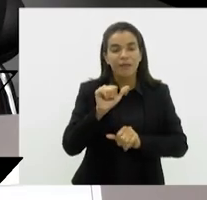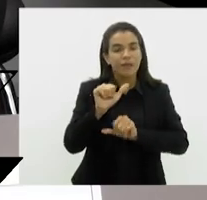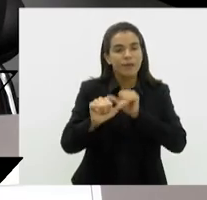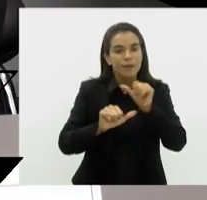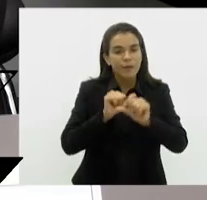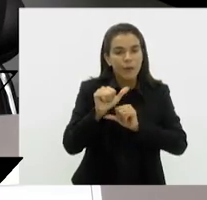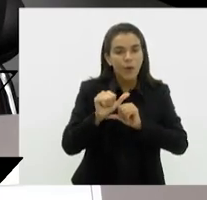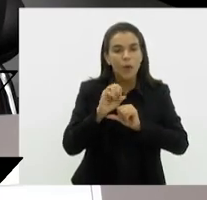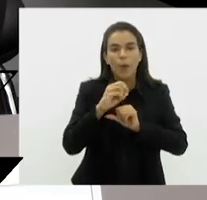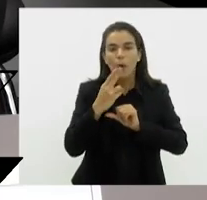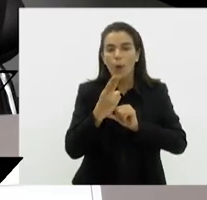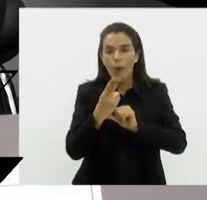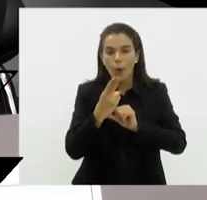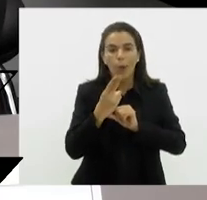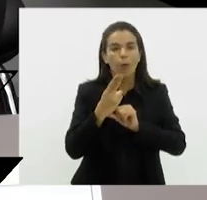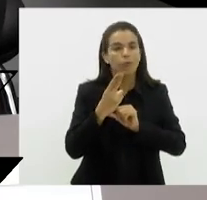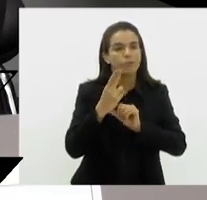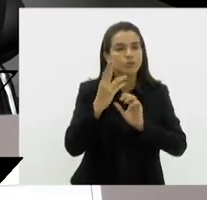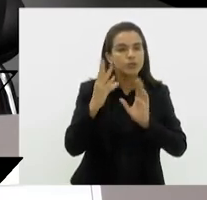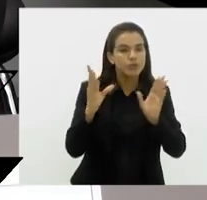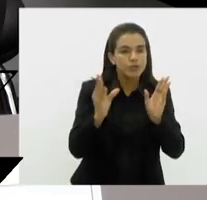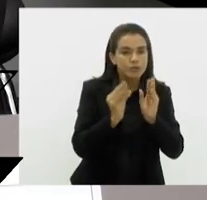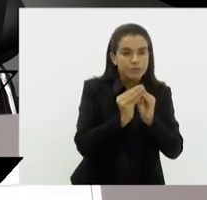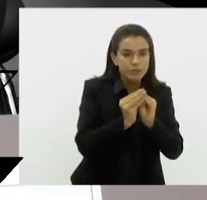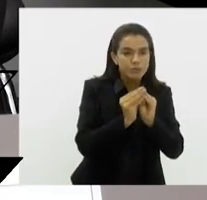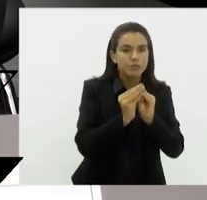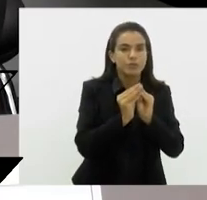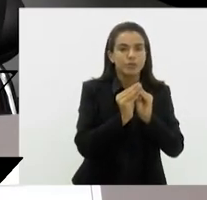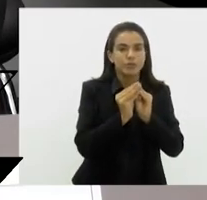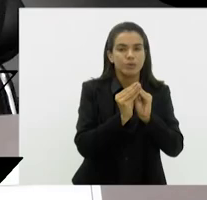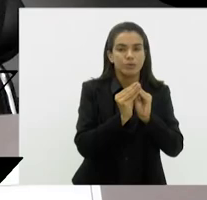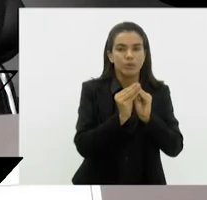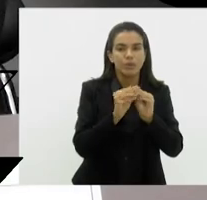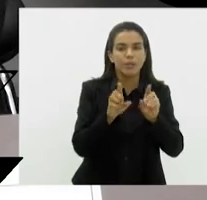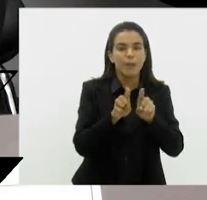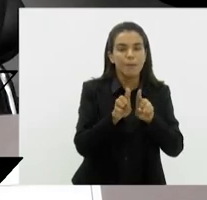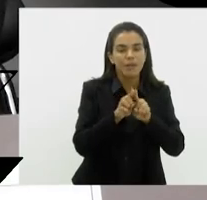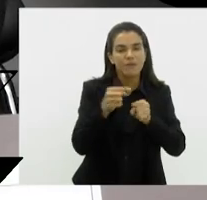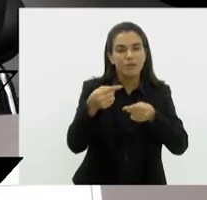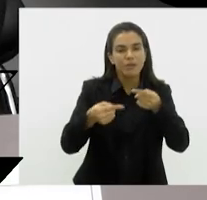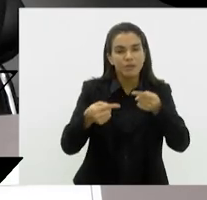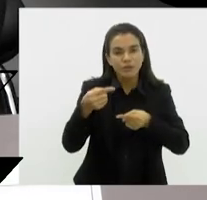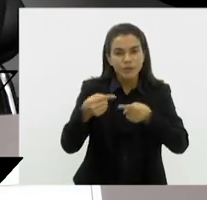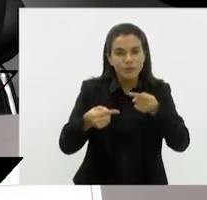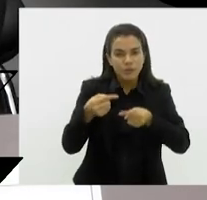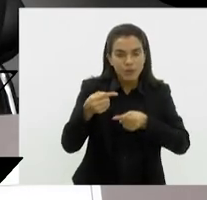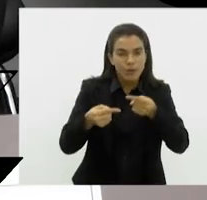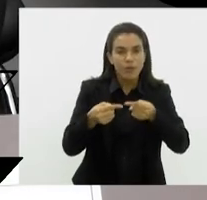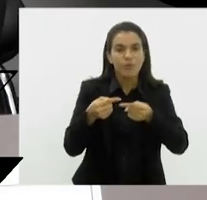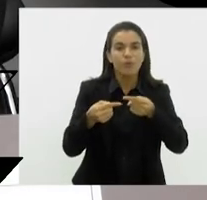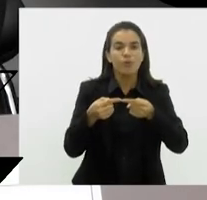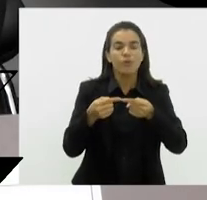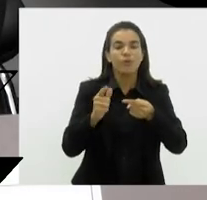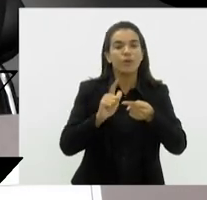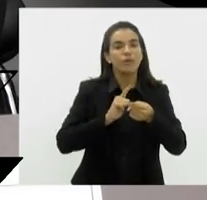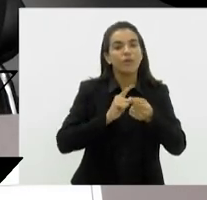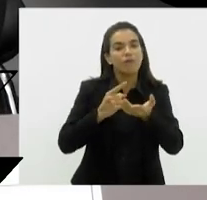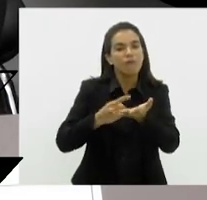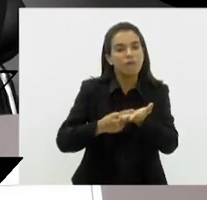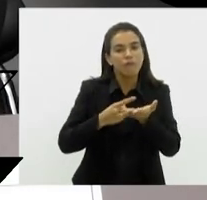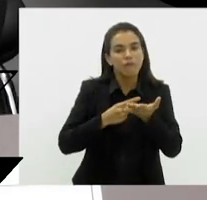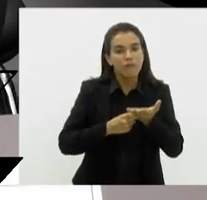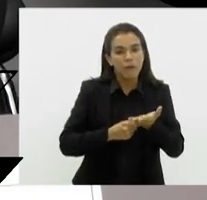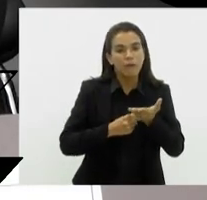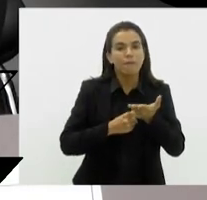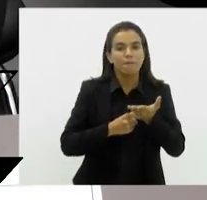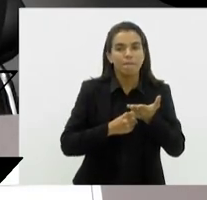ou reduzia substancialmente uma APA Alto Iguaçu, e houve uma discussão onde foi feito um acordo que teria uma